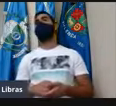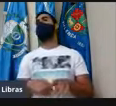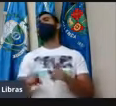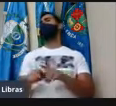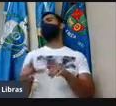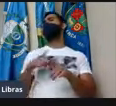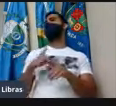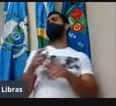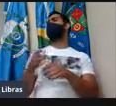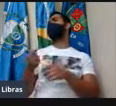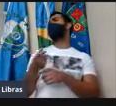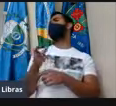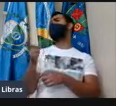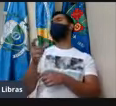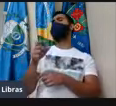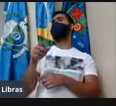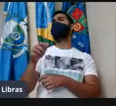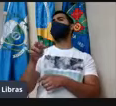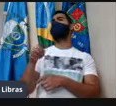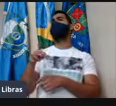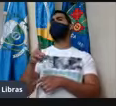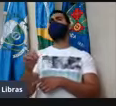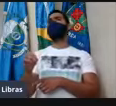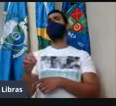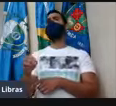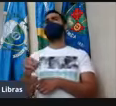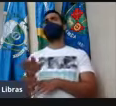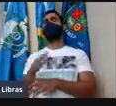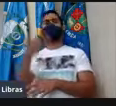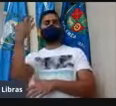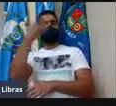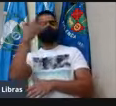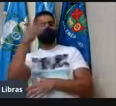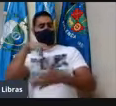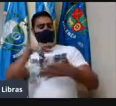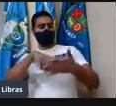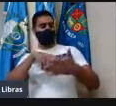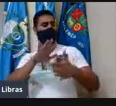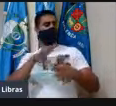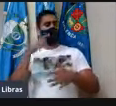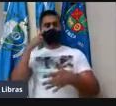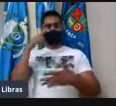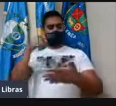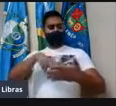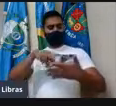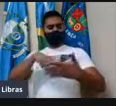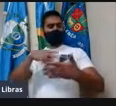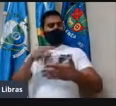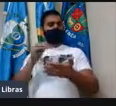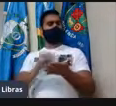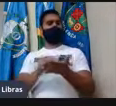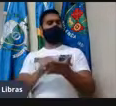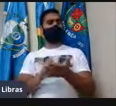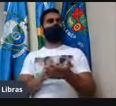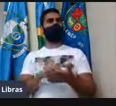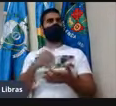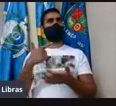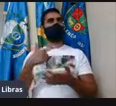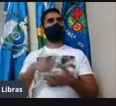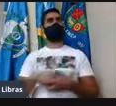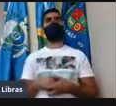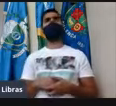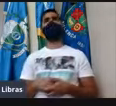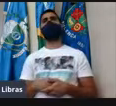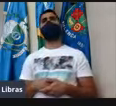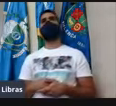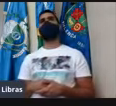fundos, que também aqui não veio, não sei se eu não consegui enxergar na planilha, mas eu não veio a receita de arrecadação dos fundos também, que